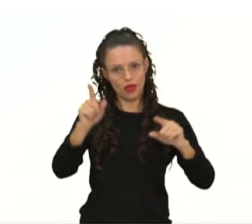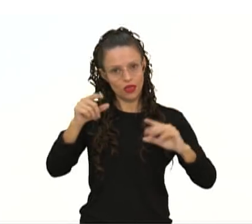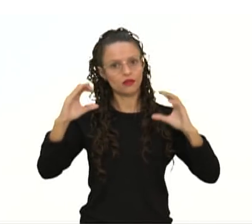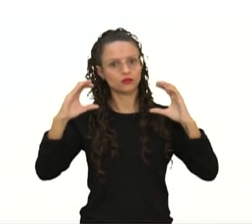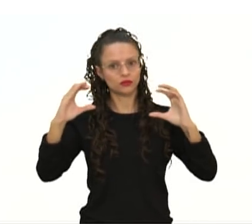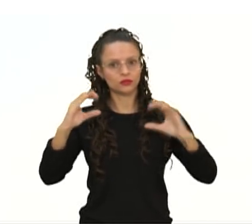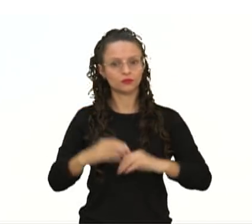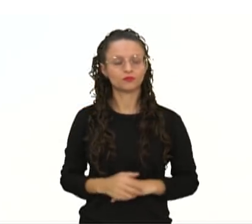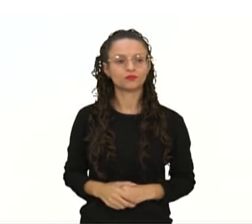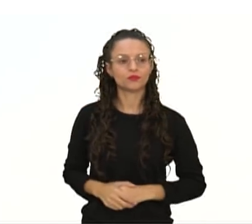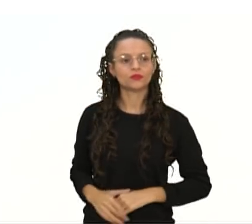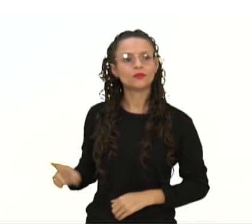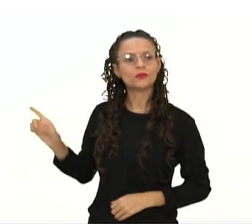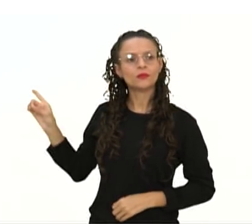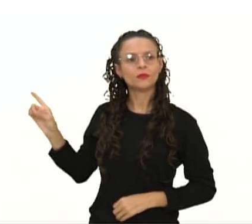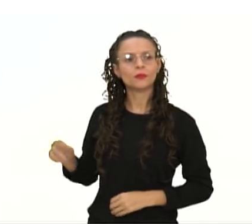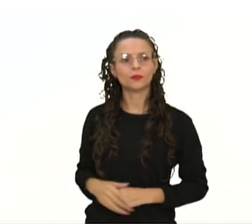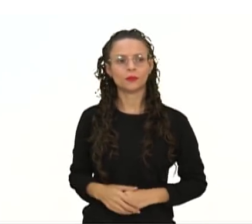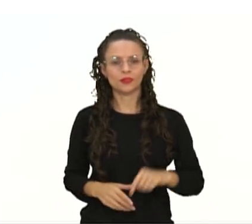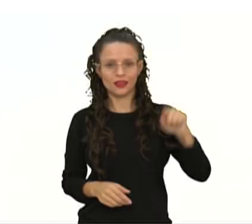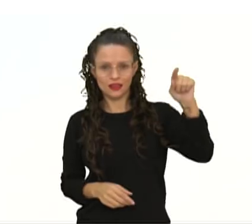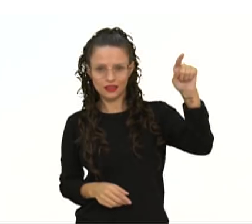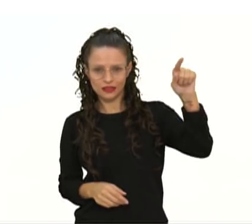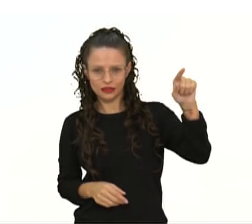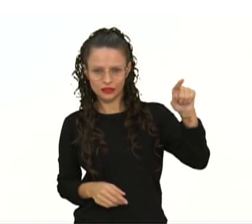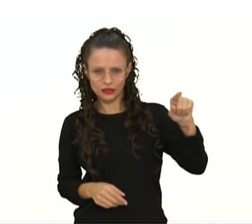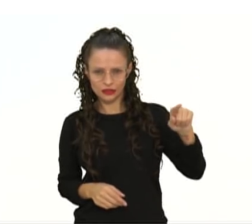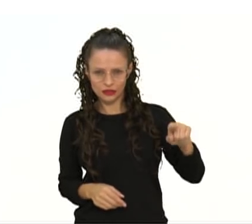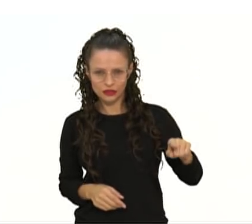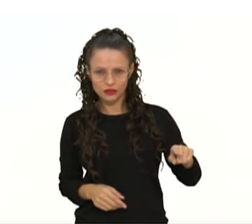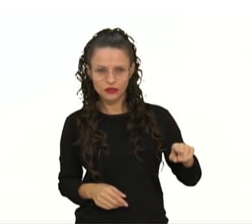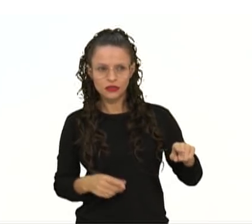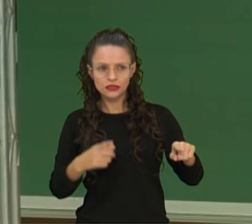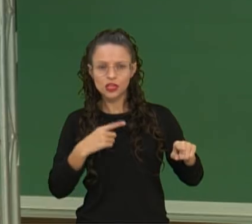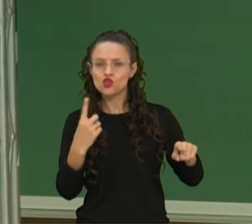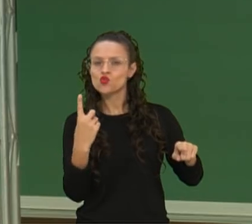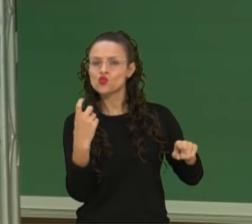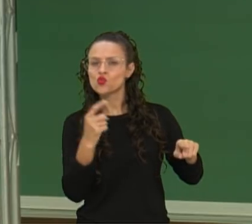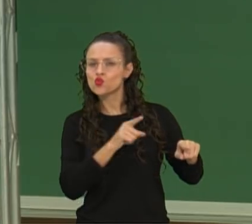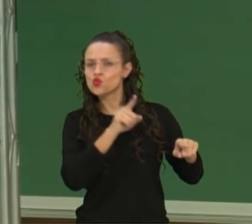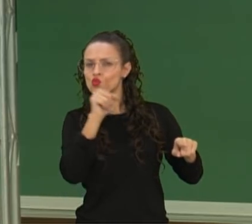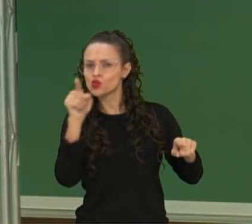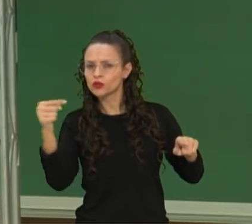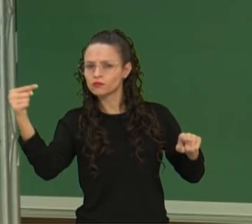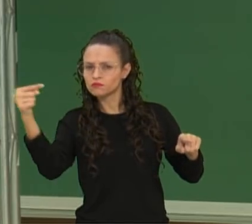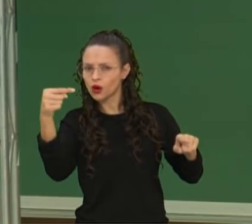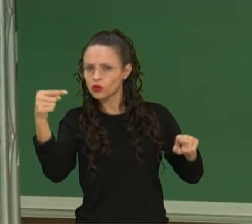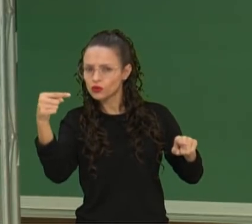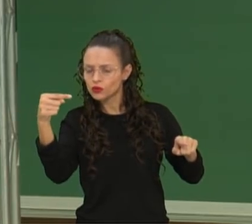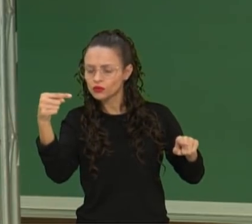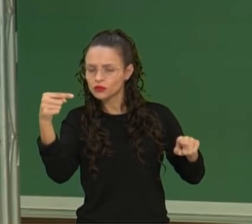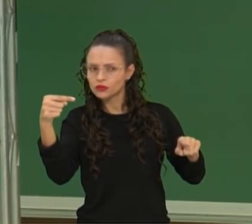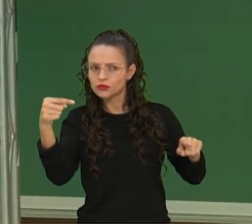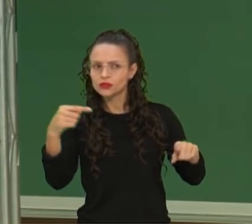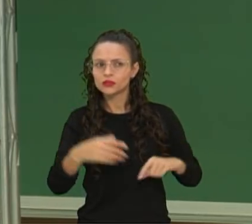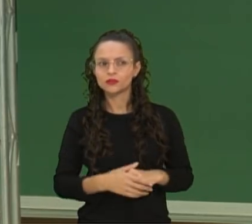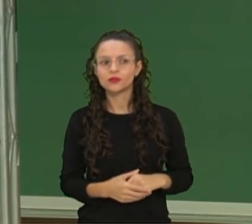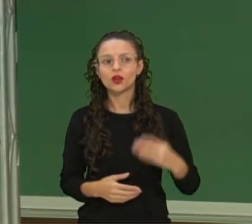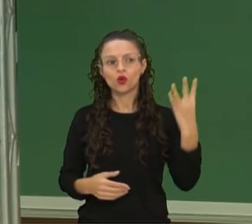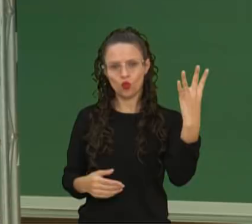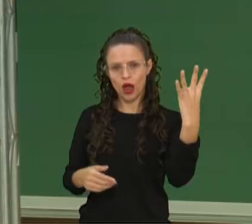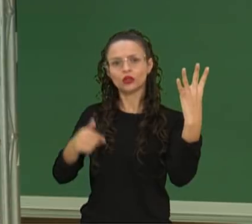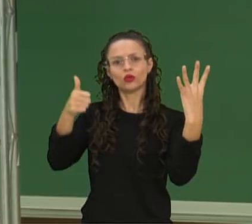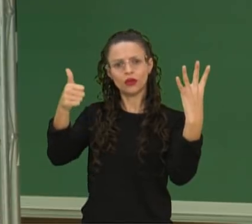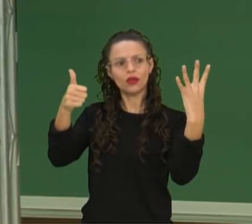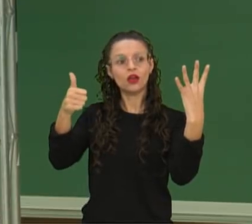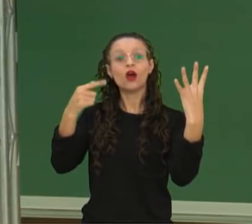E esse daqui? Bom, para cada elemento aqui, eu tenho uma única correspondência lá no segundo conjunto? Para o 4 está